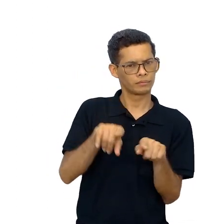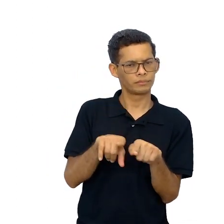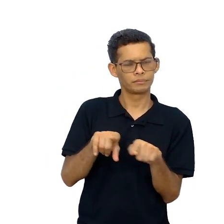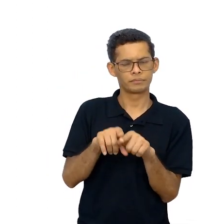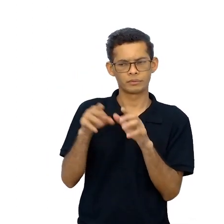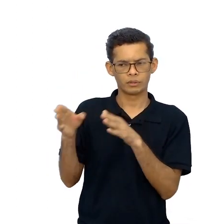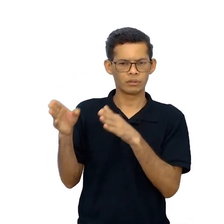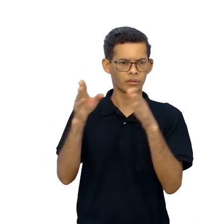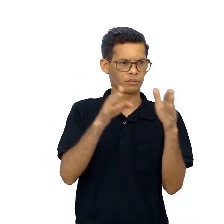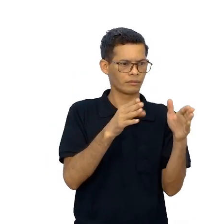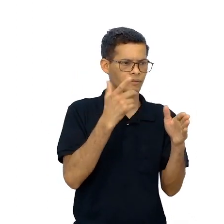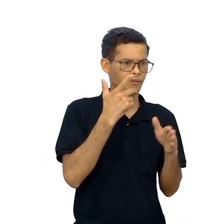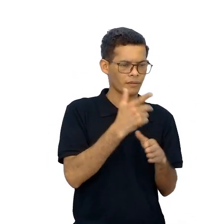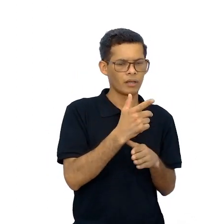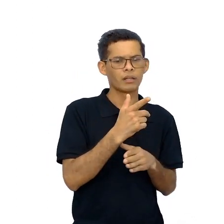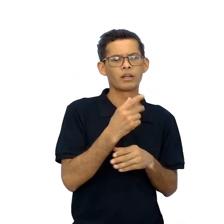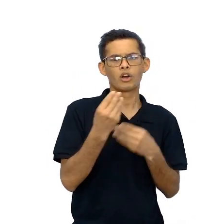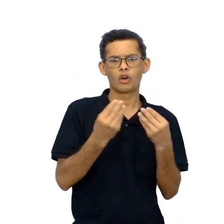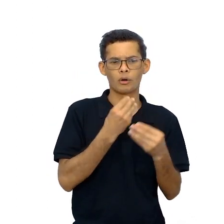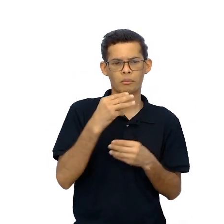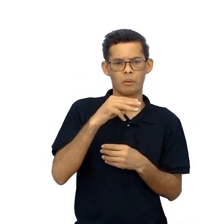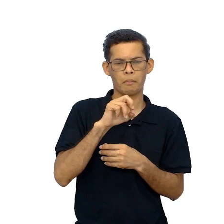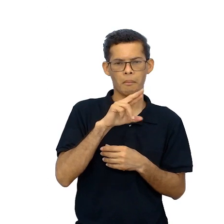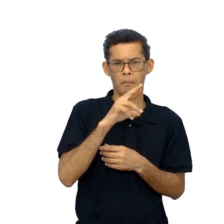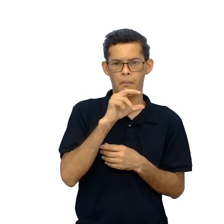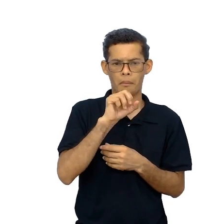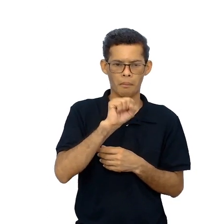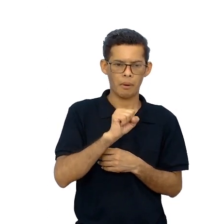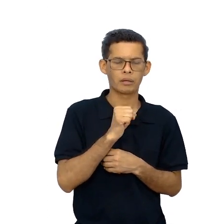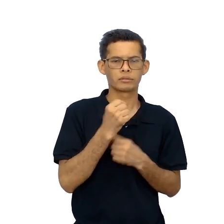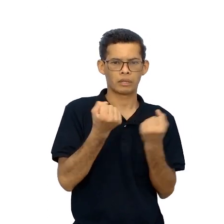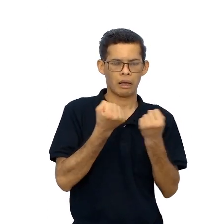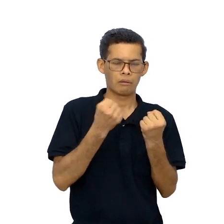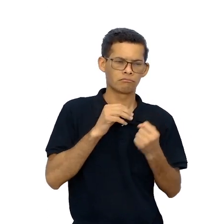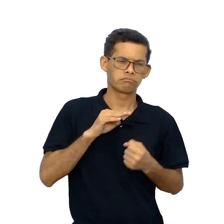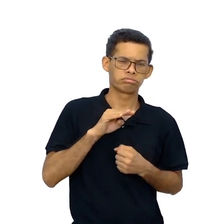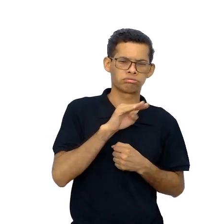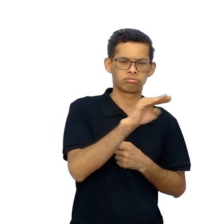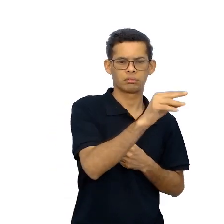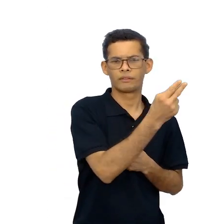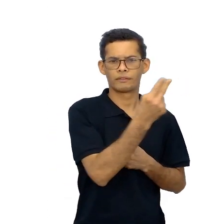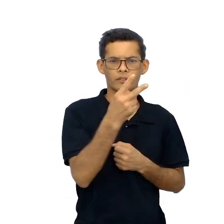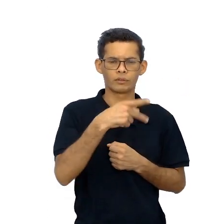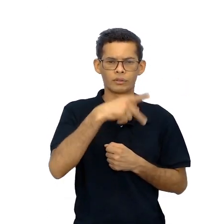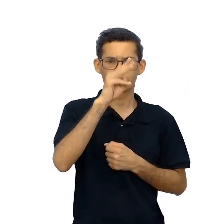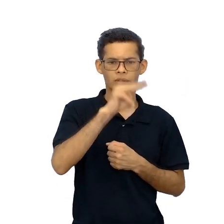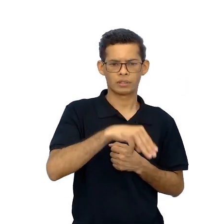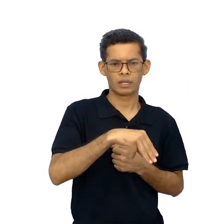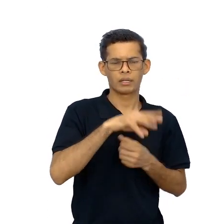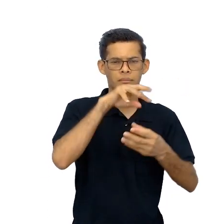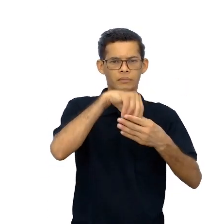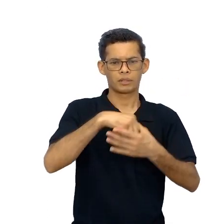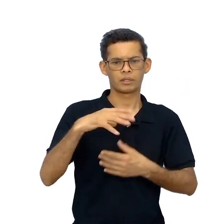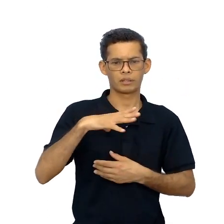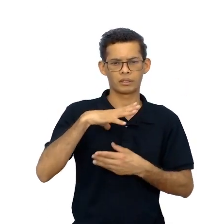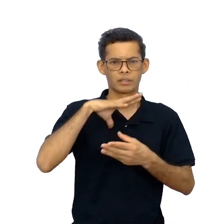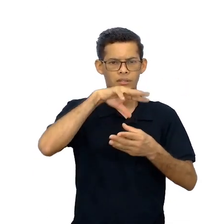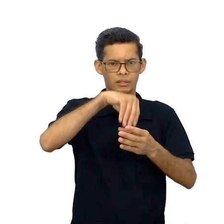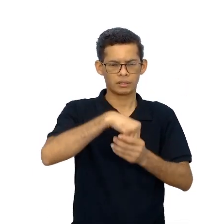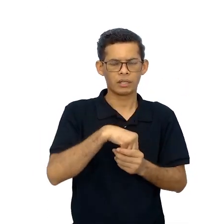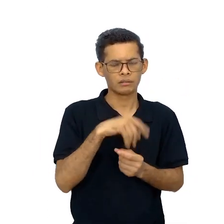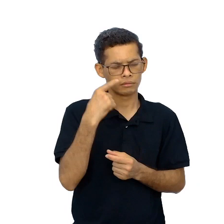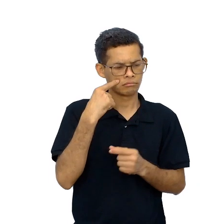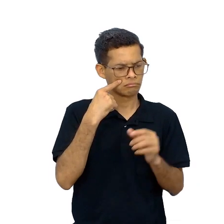que Marcos percorreu com seu carro 22 quilômetros na cidade e verificou que foram gastos